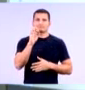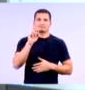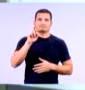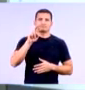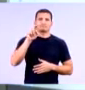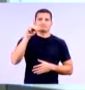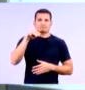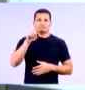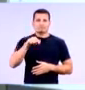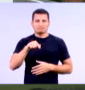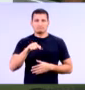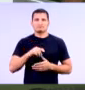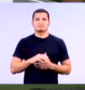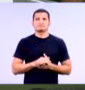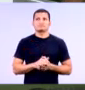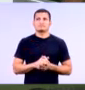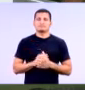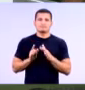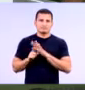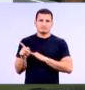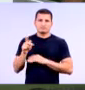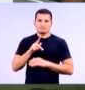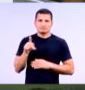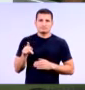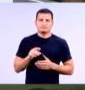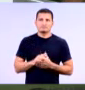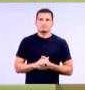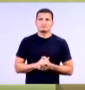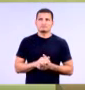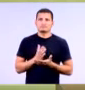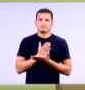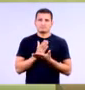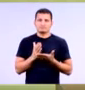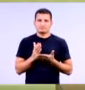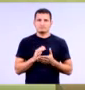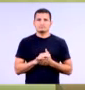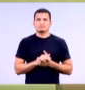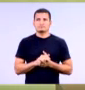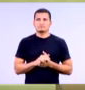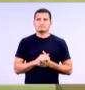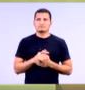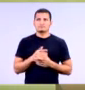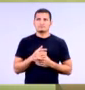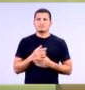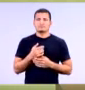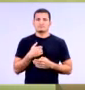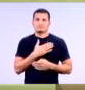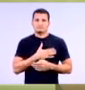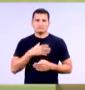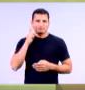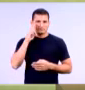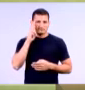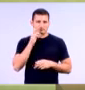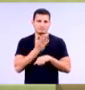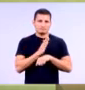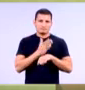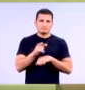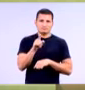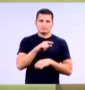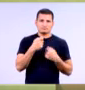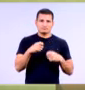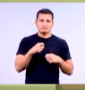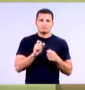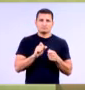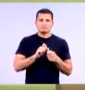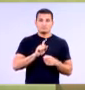nosso contato. Professora Mariela, alguma mensagem? Não, só gostaria de aqui lembrar que a atividade que vocês têm que fazer para a